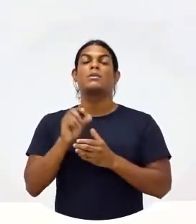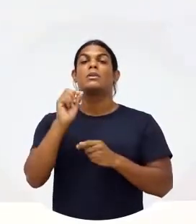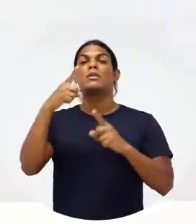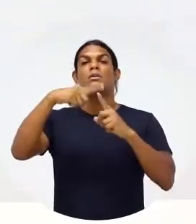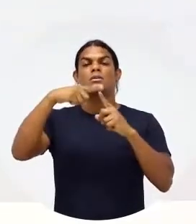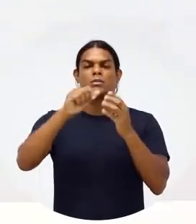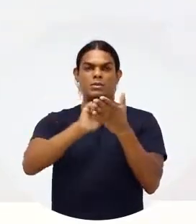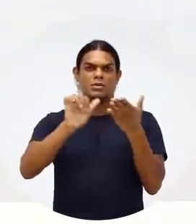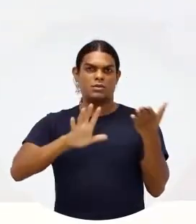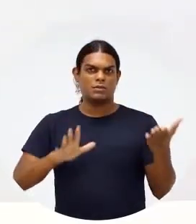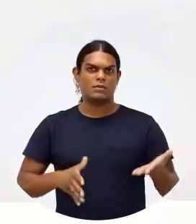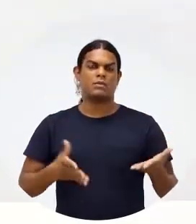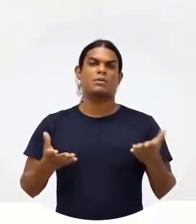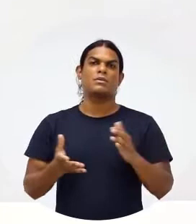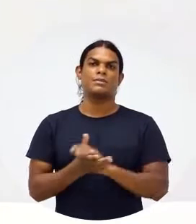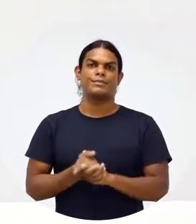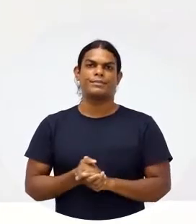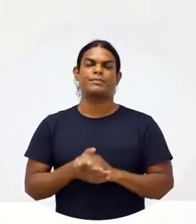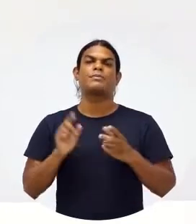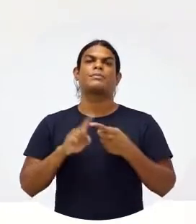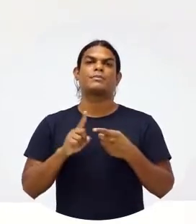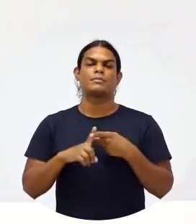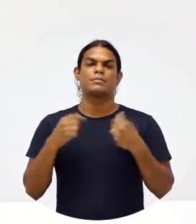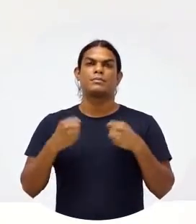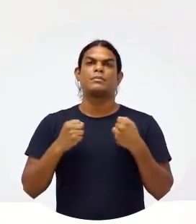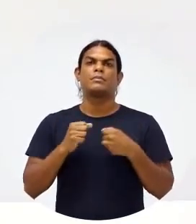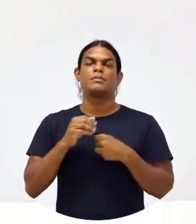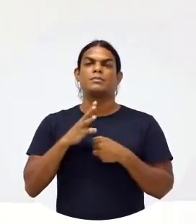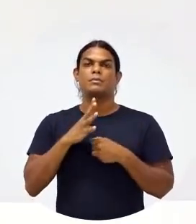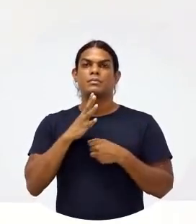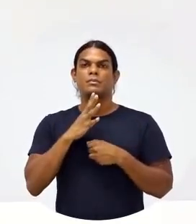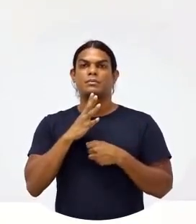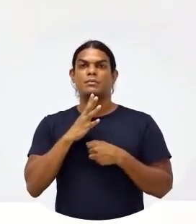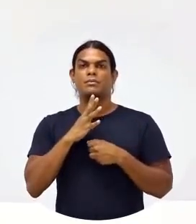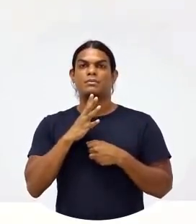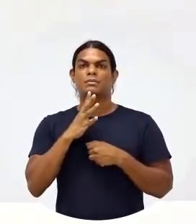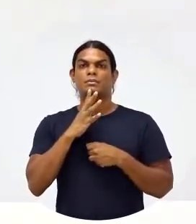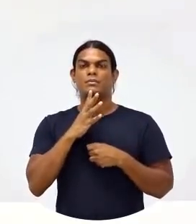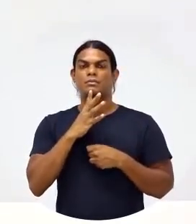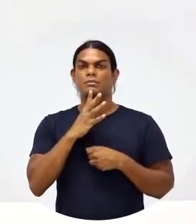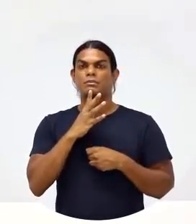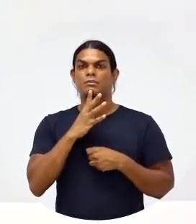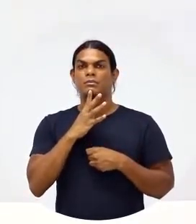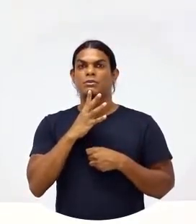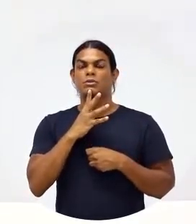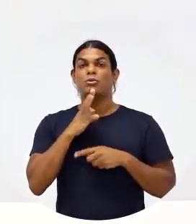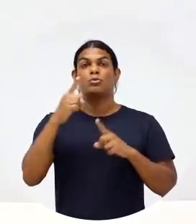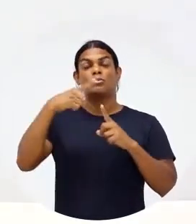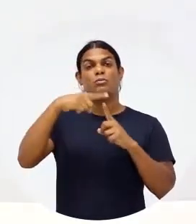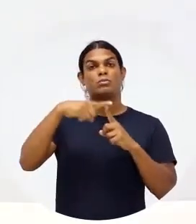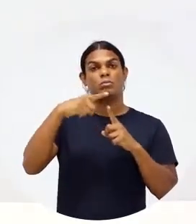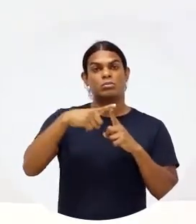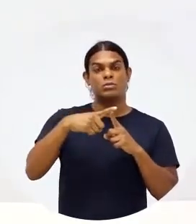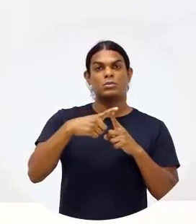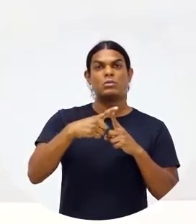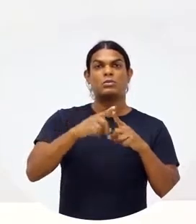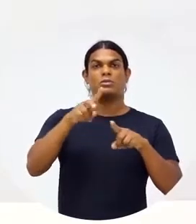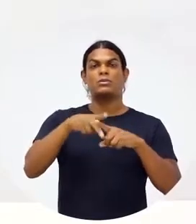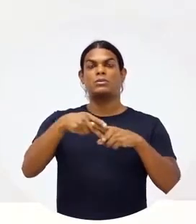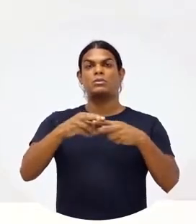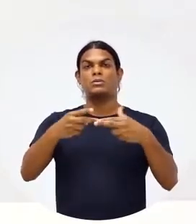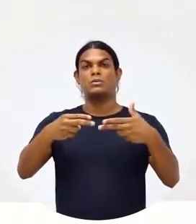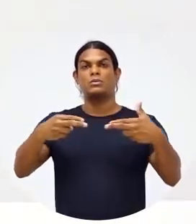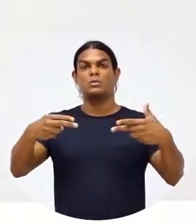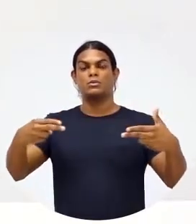executam. Depois, a gente tem que saber também quais são os equipamentos e instrumentos que são utilizados nesse ambiente, se são